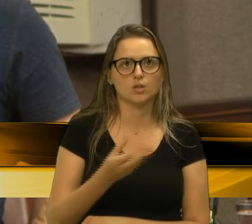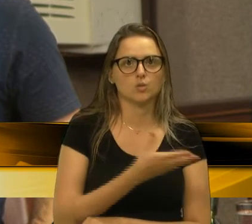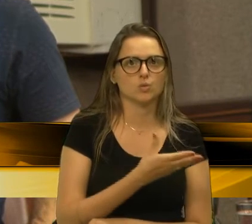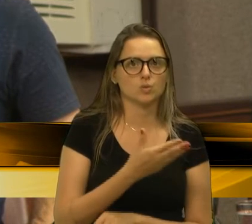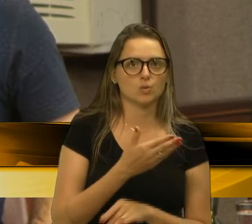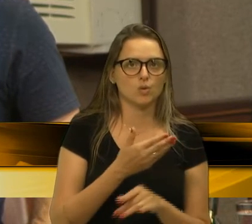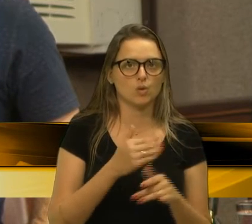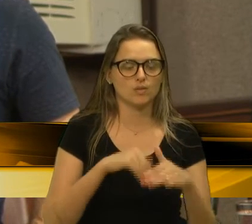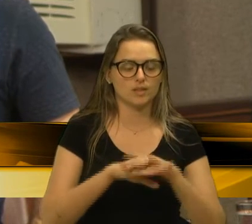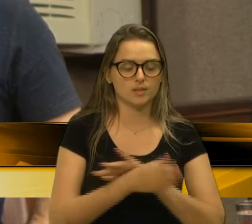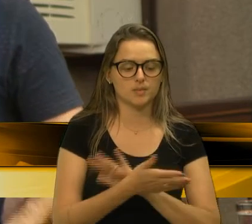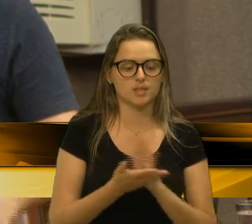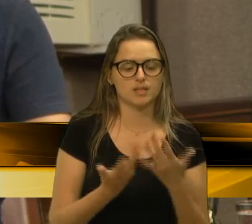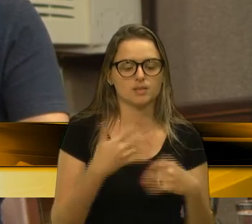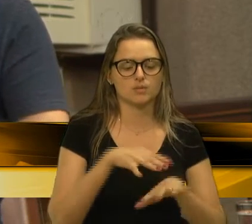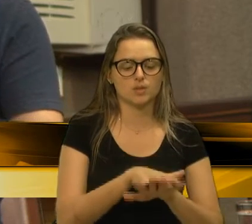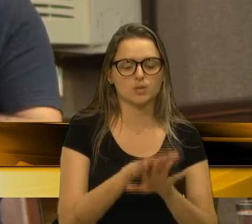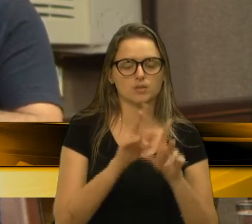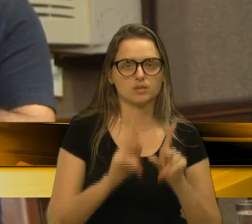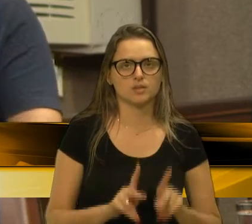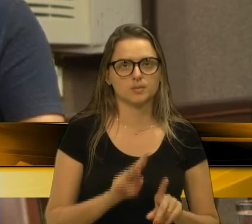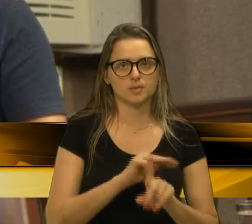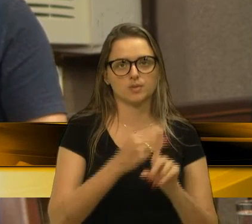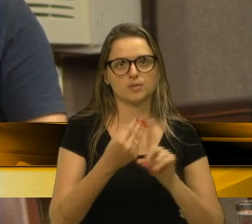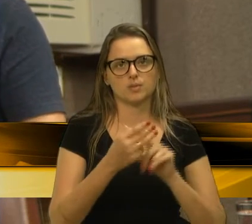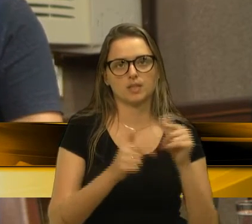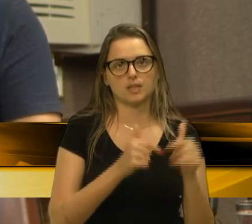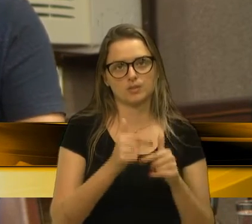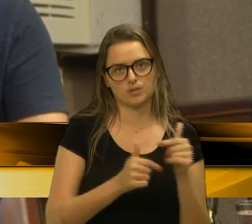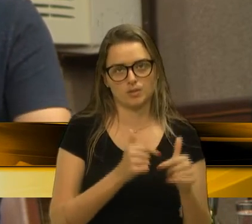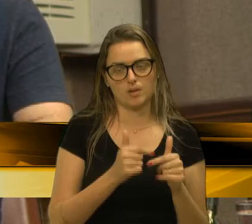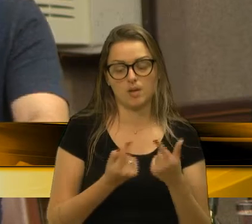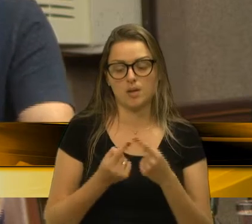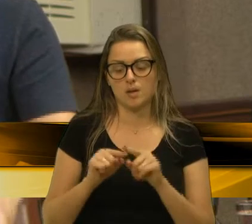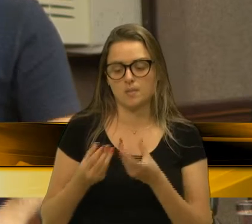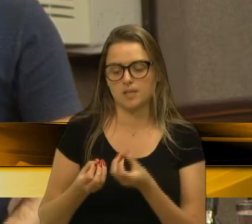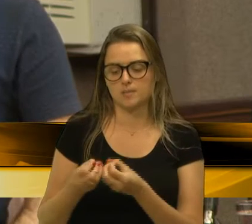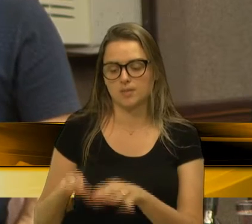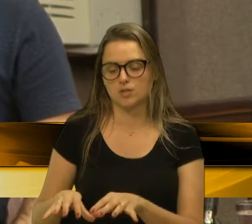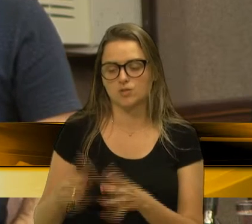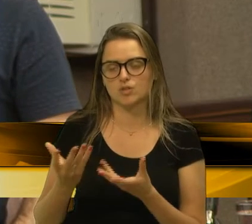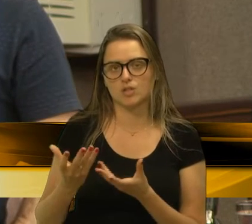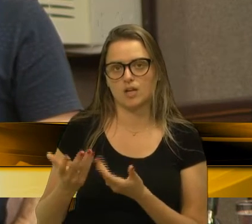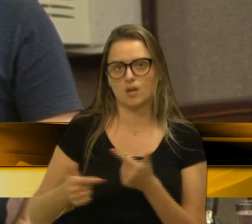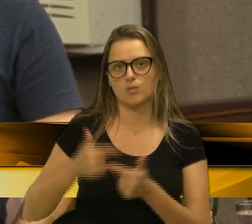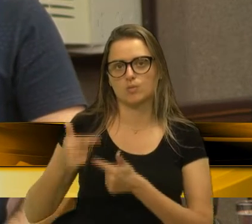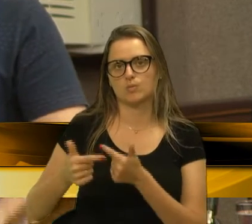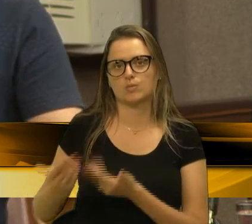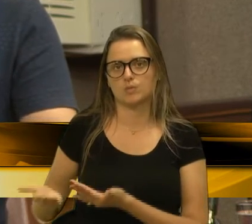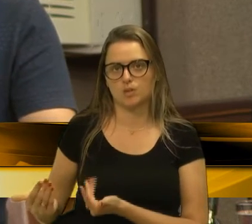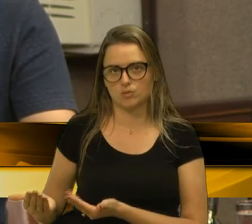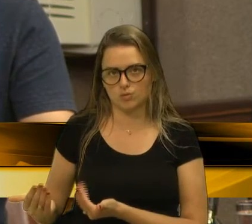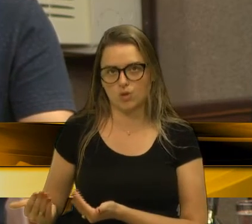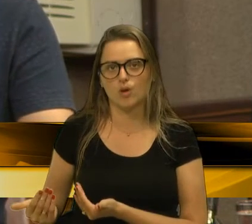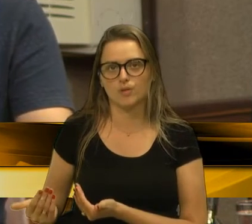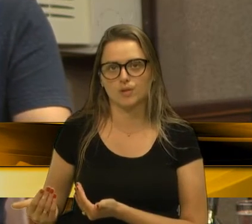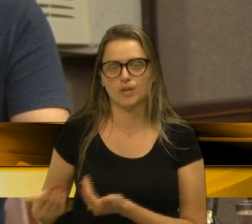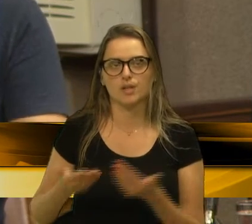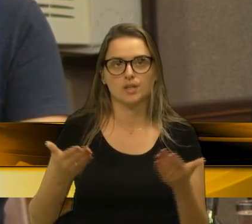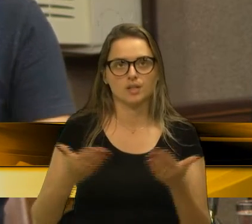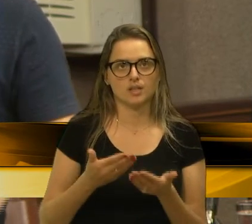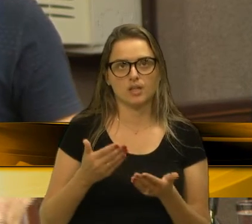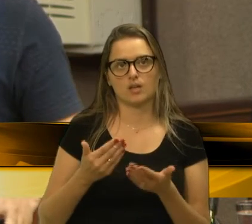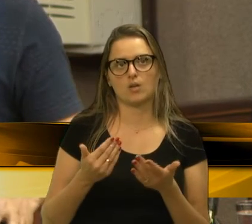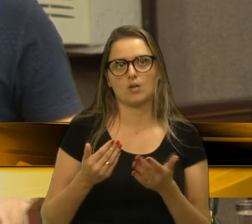trabalho. Mas precarizar o trabalho do jovem, que esse pacote prevê